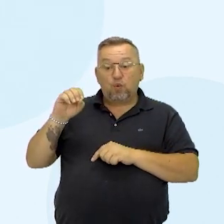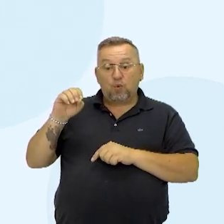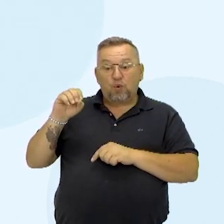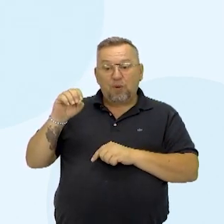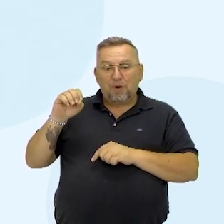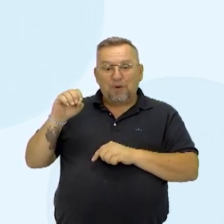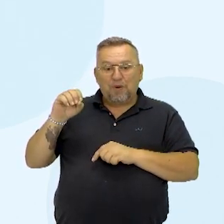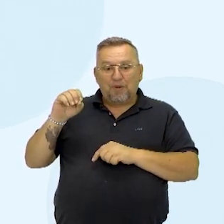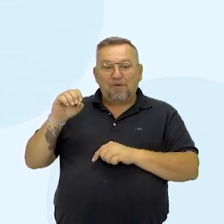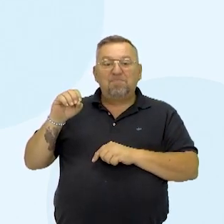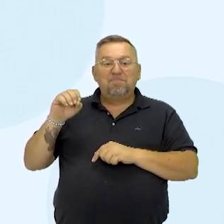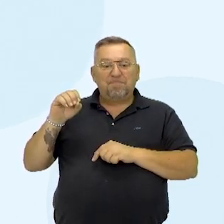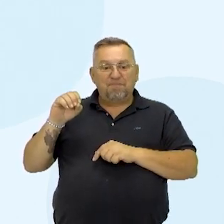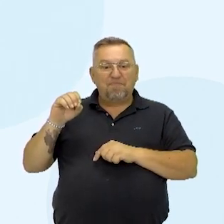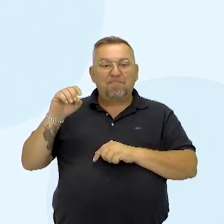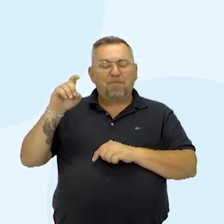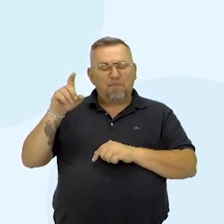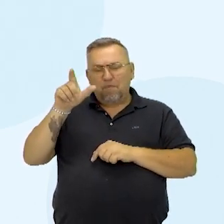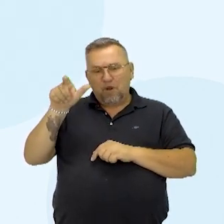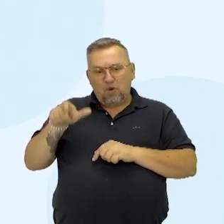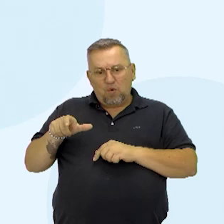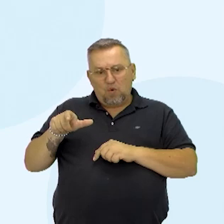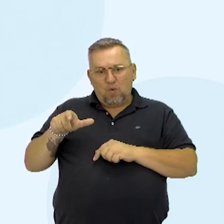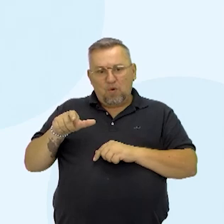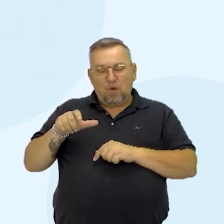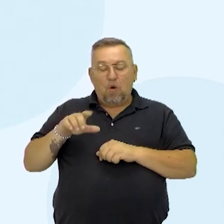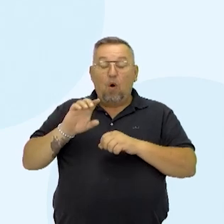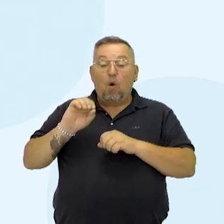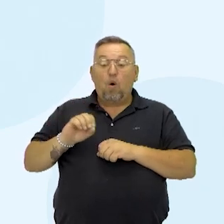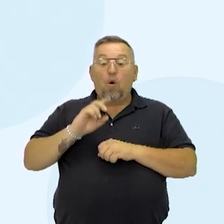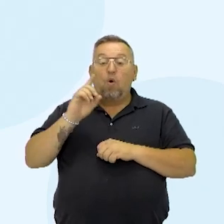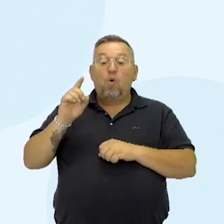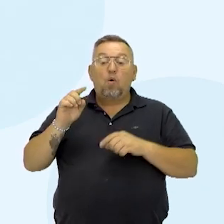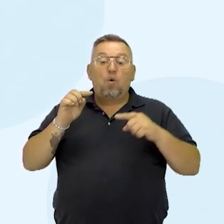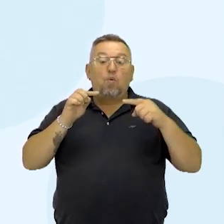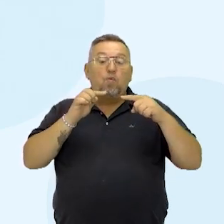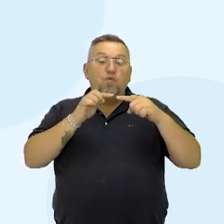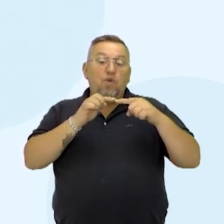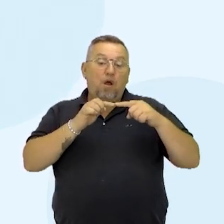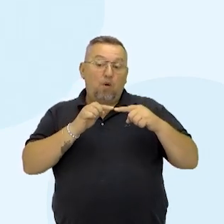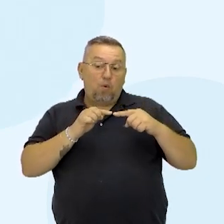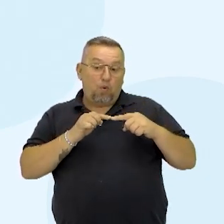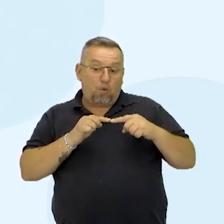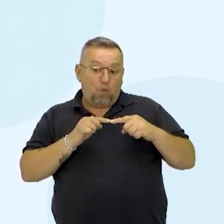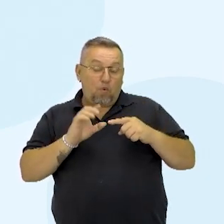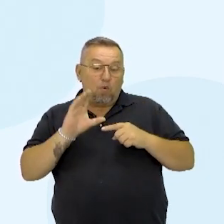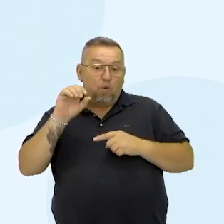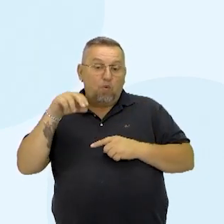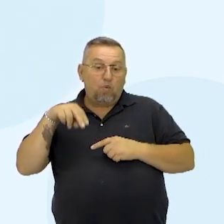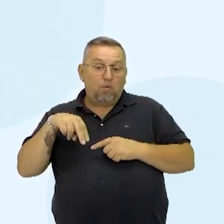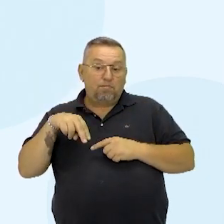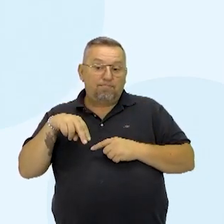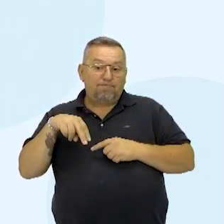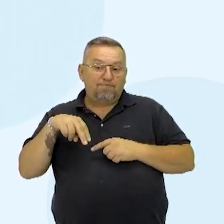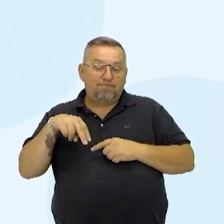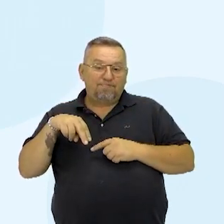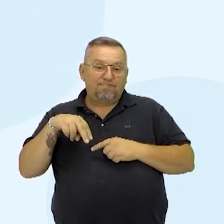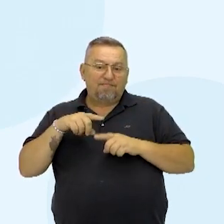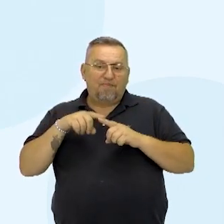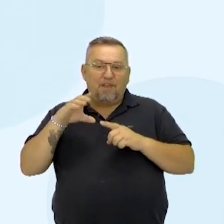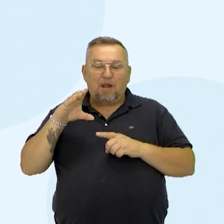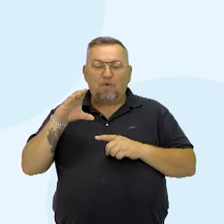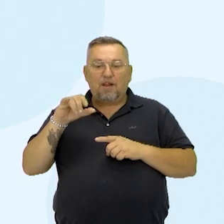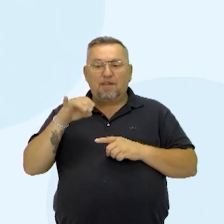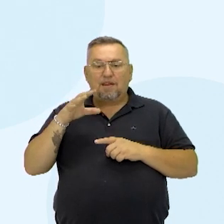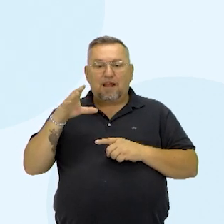Muitas vezes é marcado ou marcada, né, por frases como, segundo fulano, de acordo com tal pessoa. Na